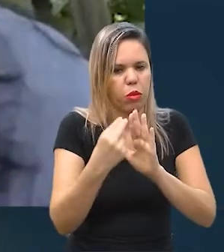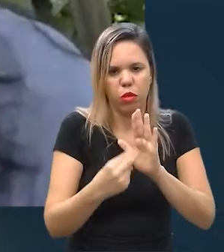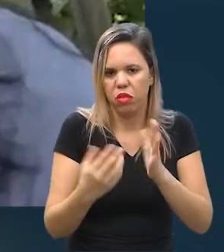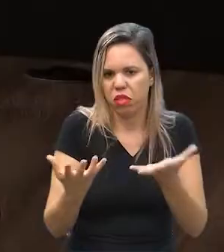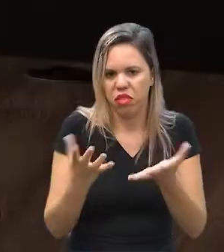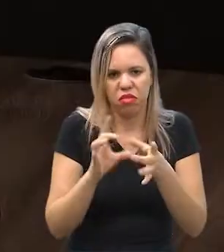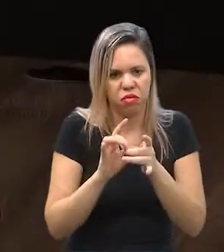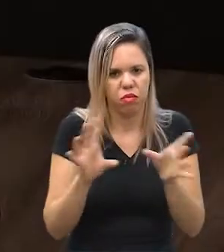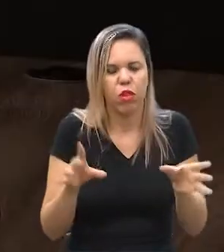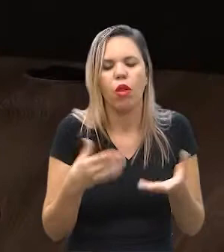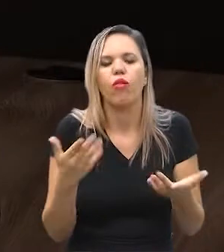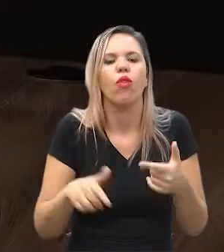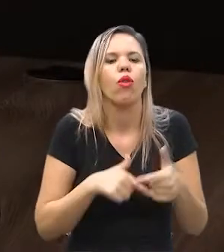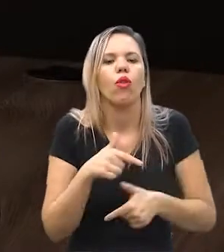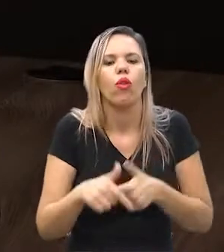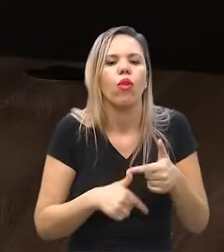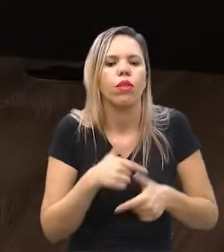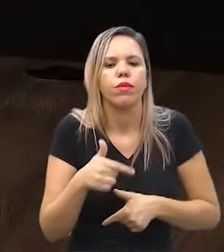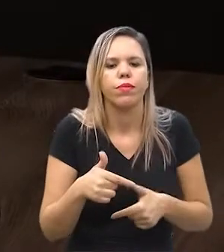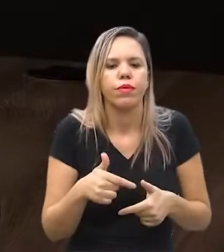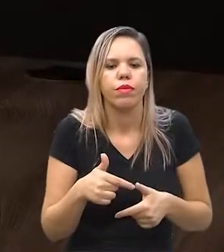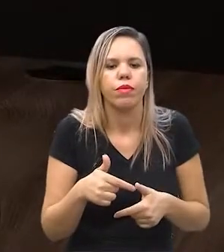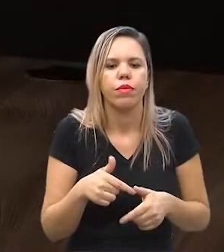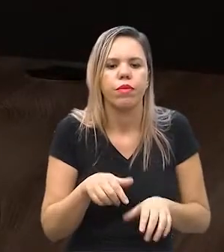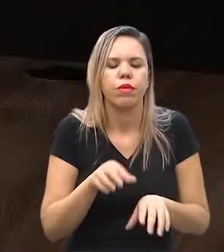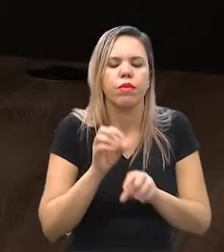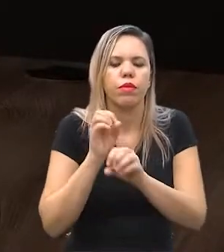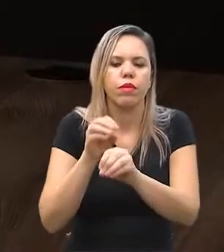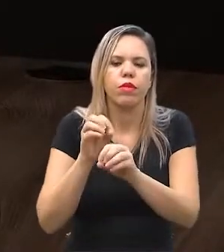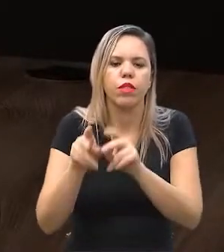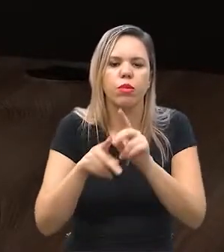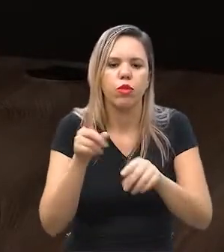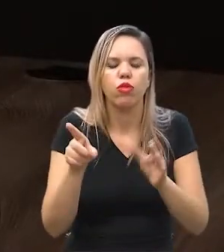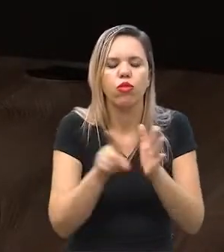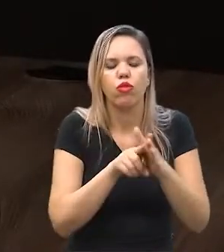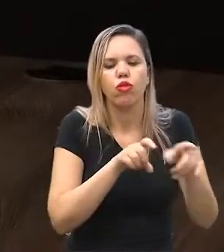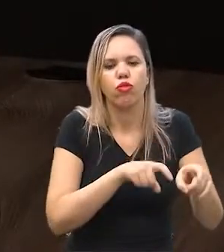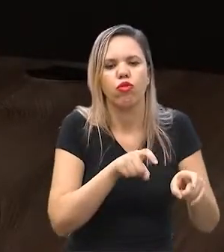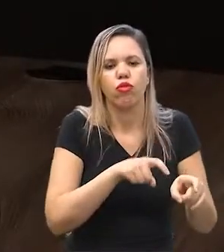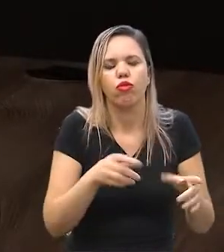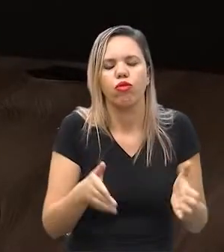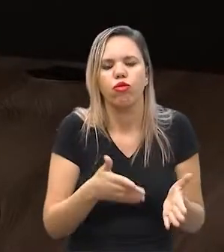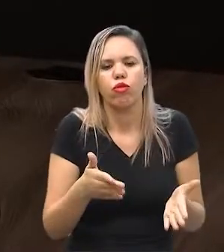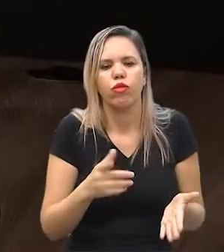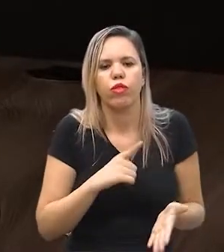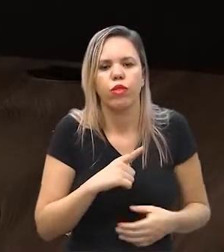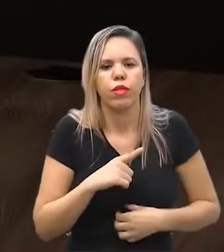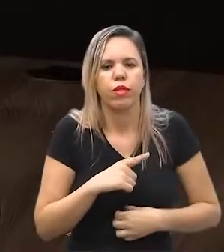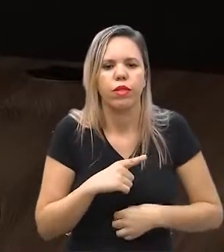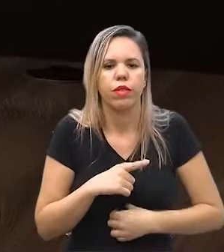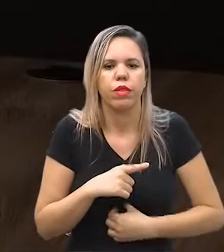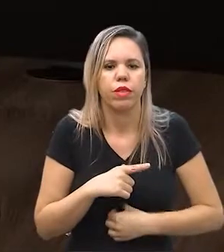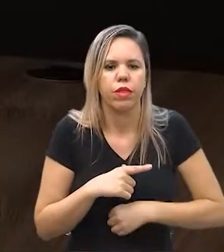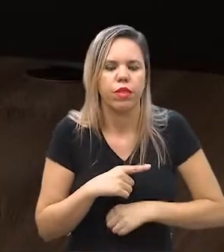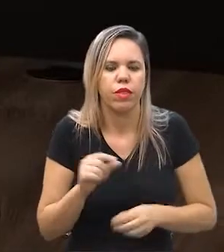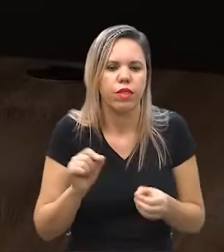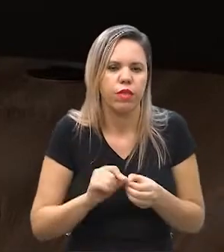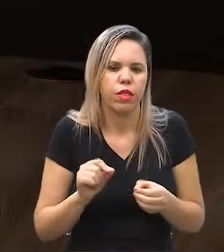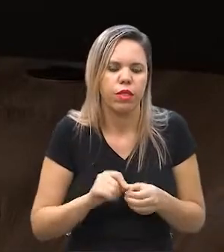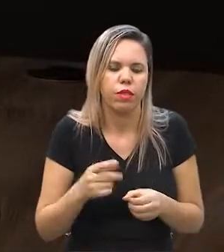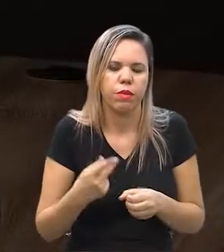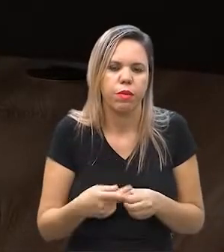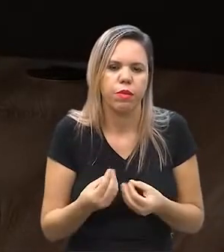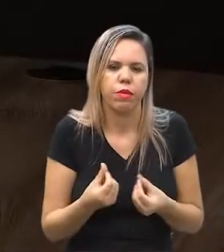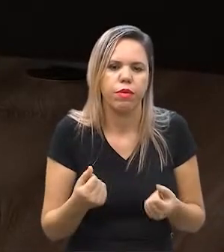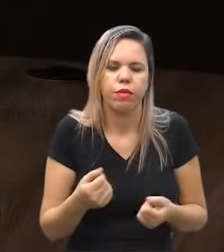quiser. Como foi esse trabalho de convencer esse produtor rural de que ele tinha que fazer esse produto?